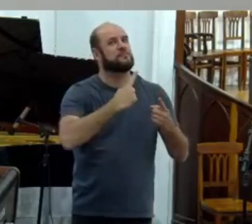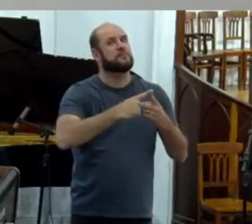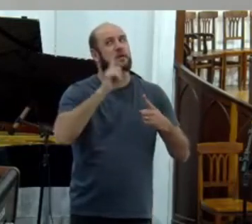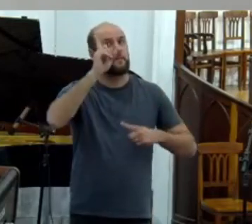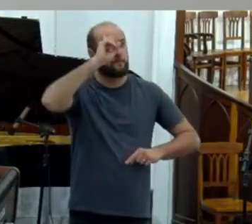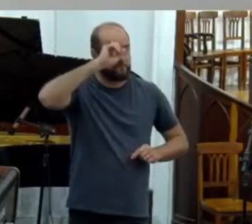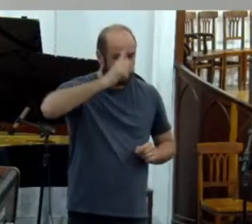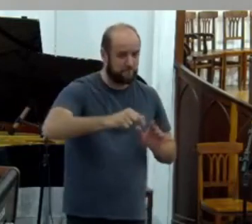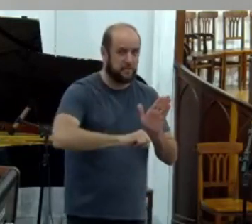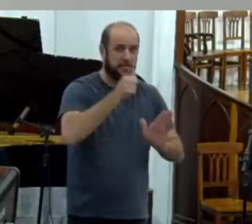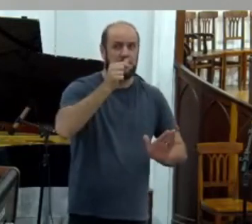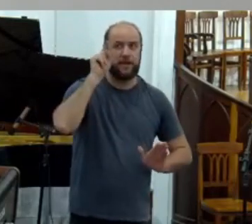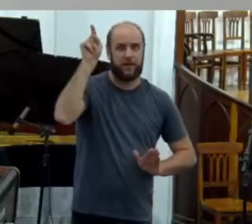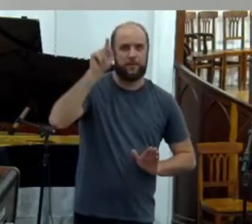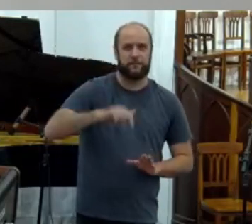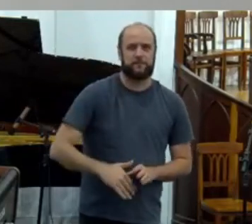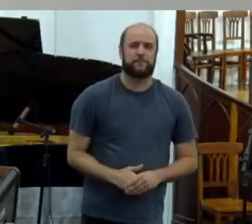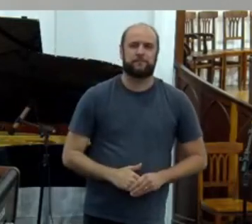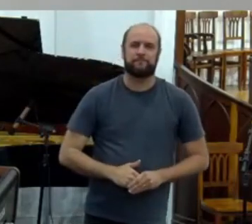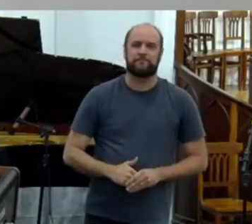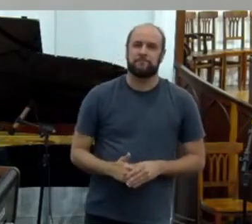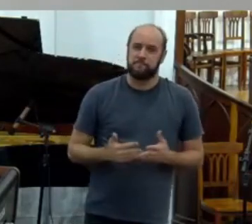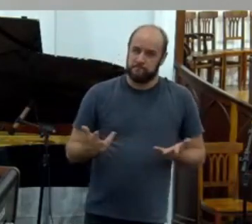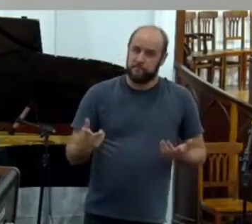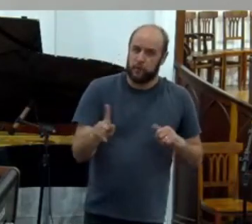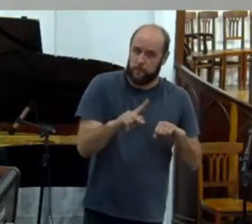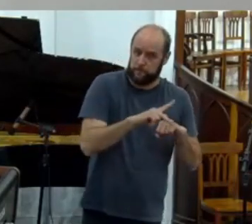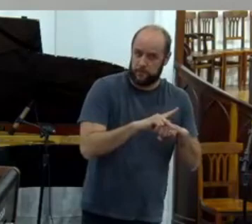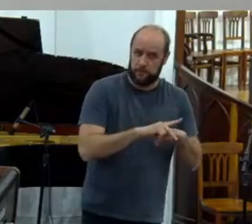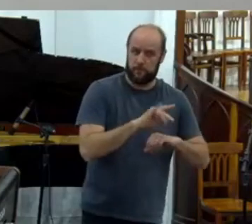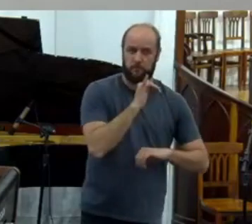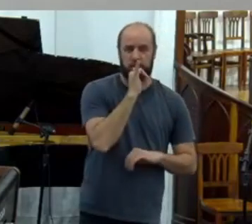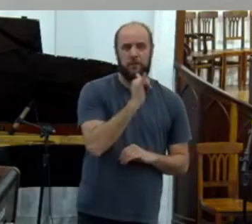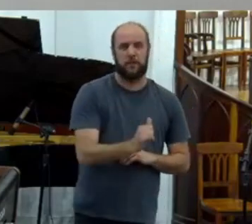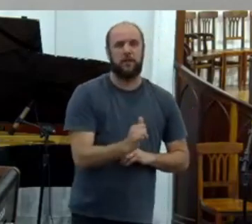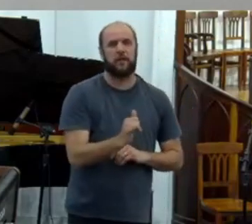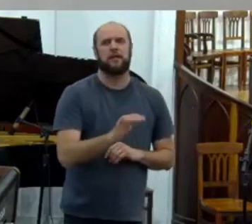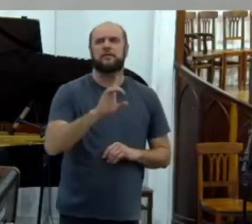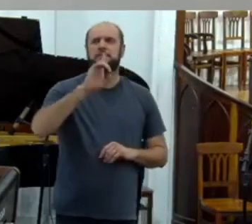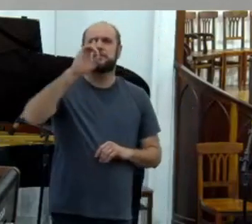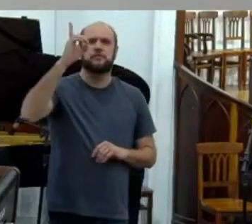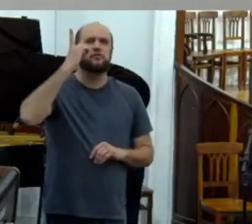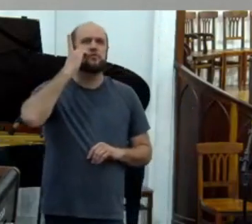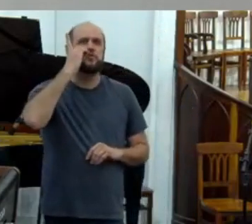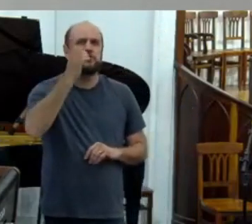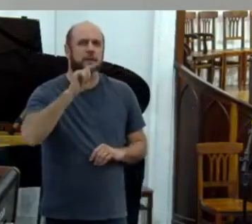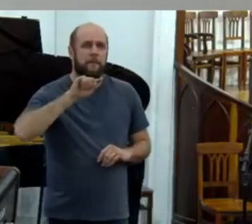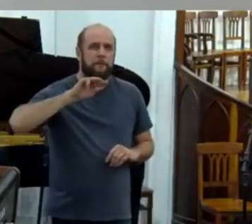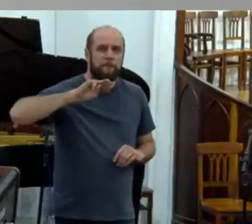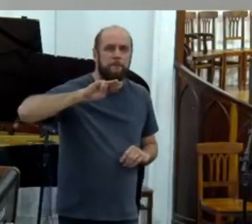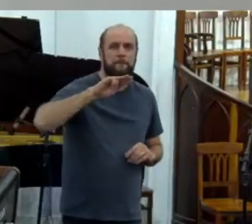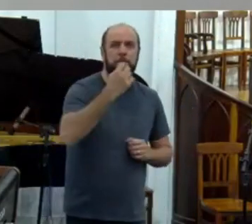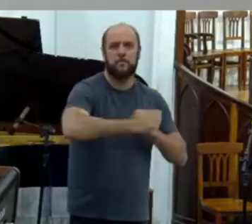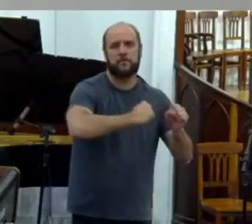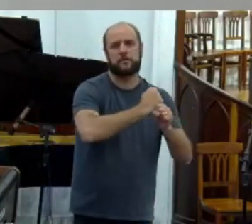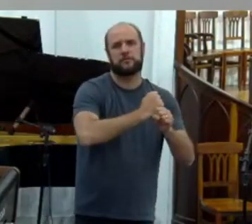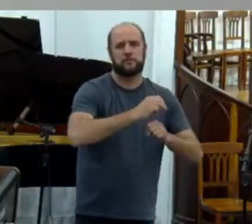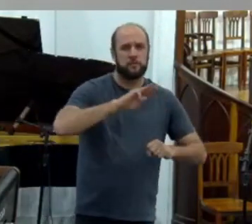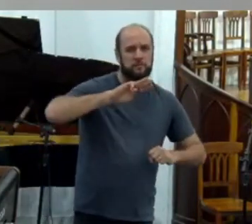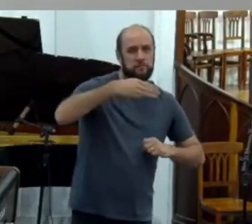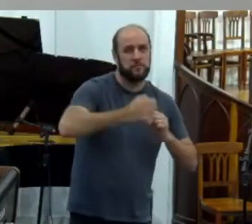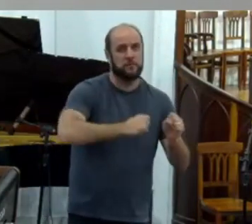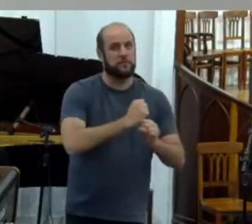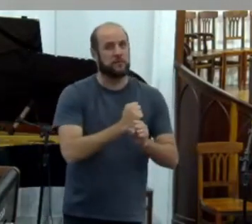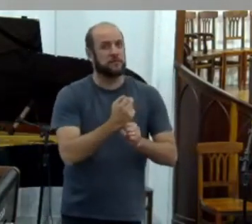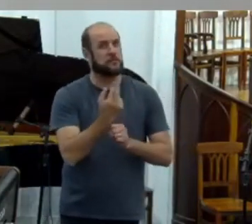decretou. Por isso, Pedro, por exemplo, vai nos dizer que para Deus um dia é como 1000 anos e 1000 anos é como um dia.